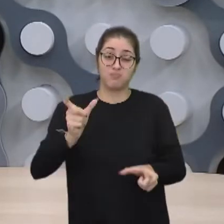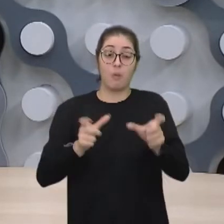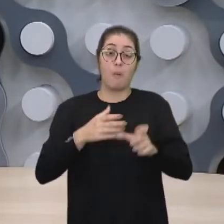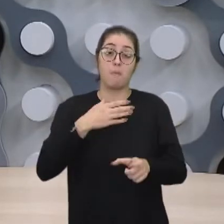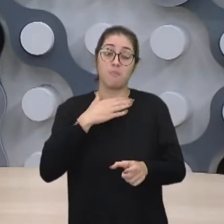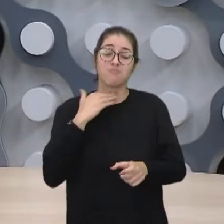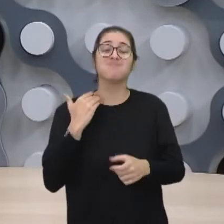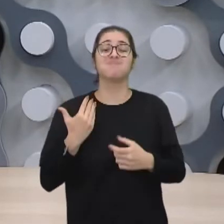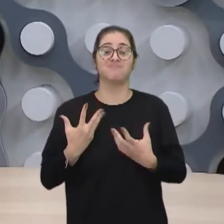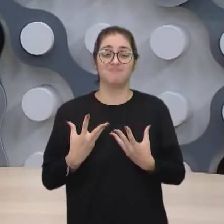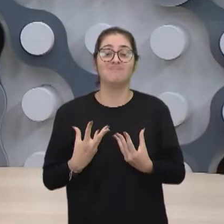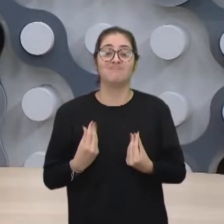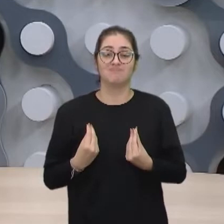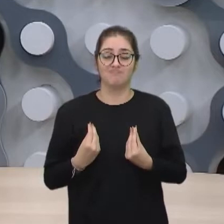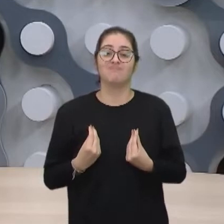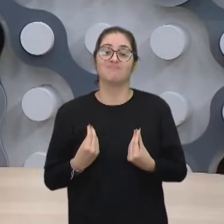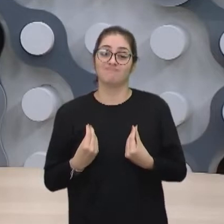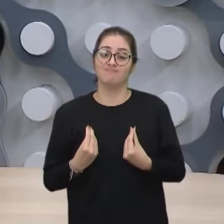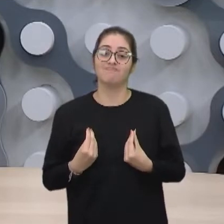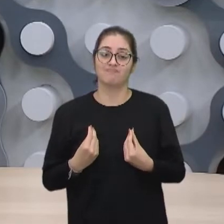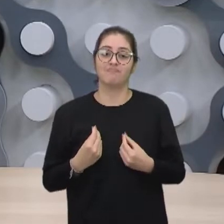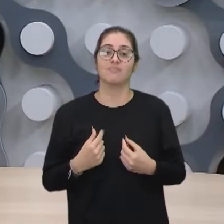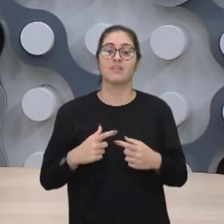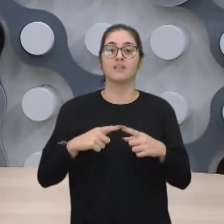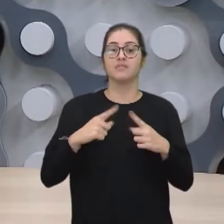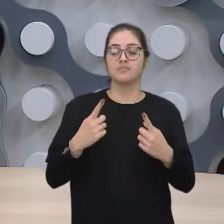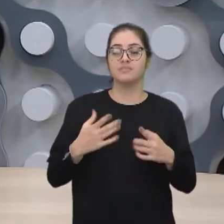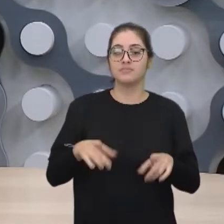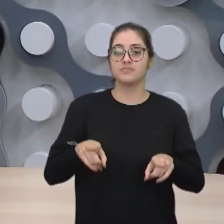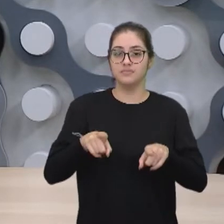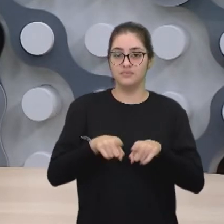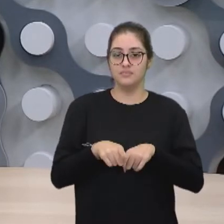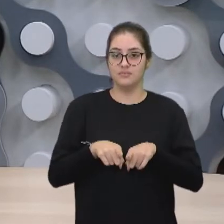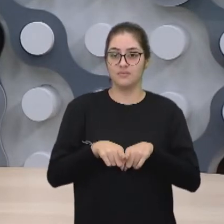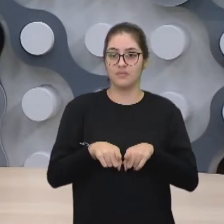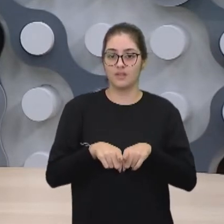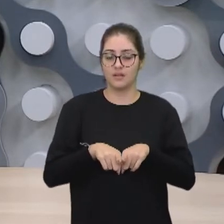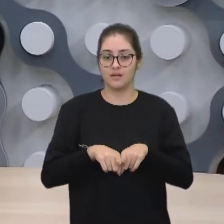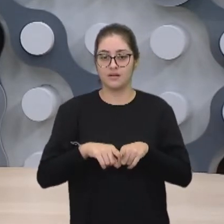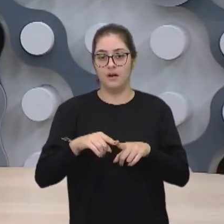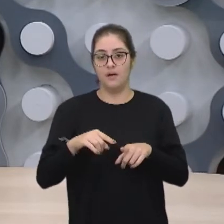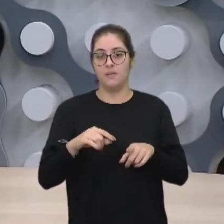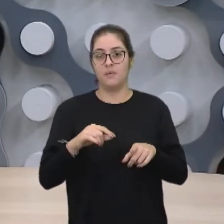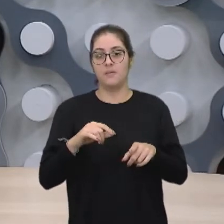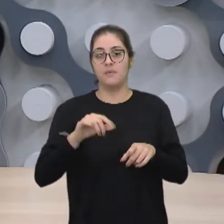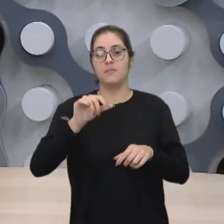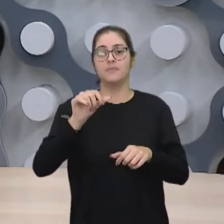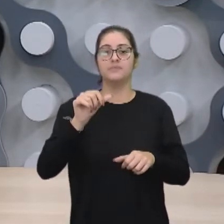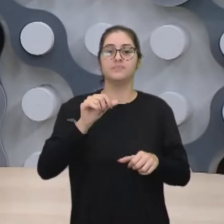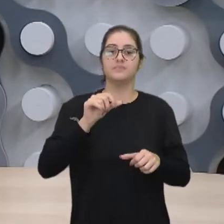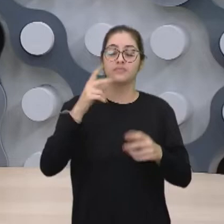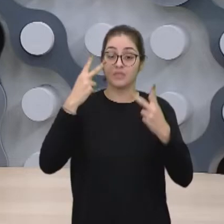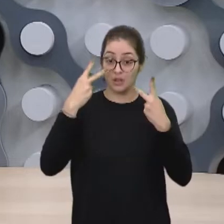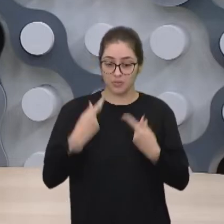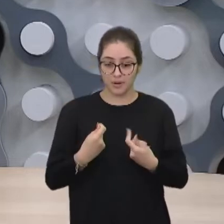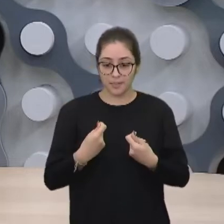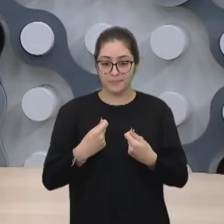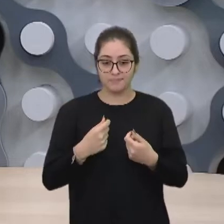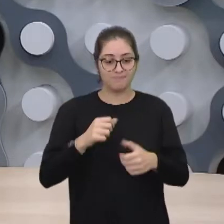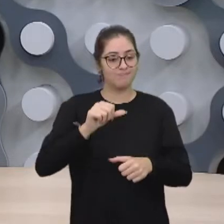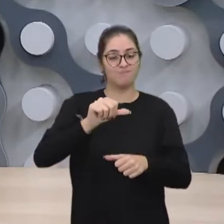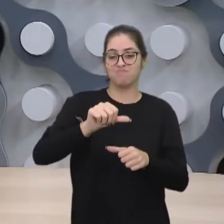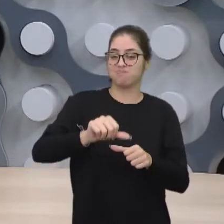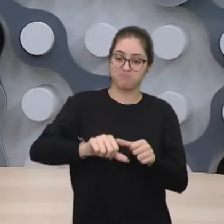de Brumadinho, mas que ocasionou também, né, um fato, né, de alteração em áreas naturais, tá